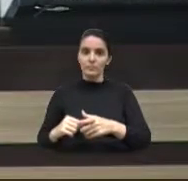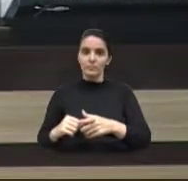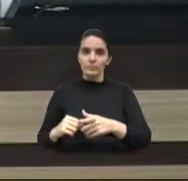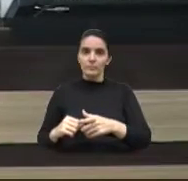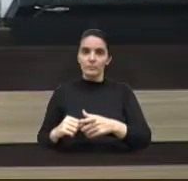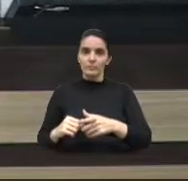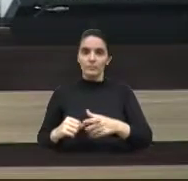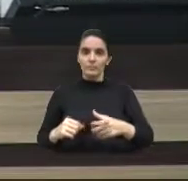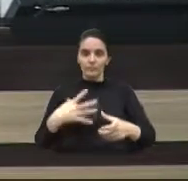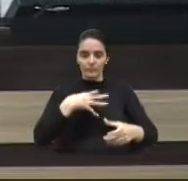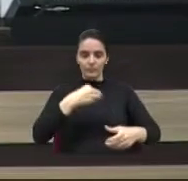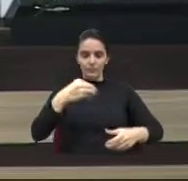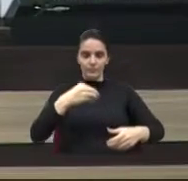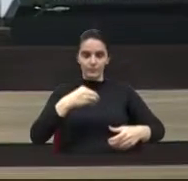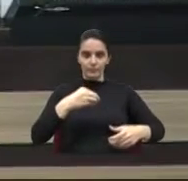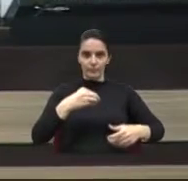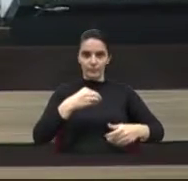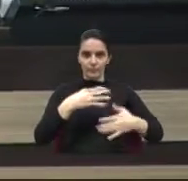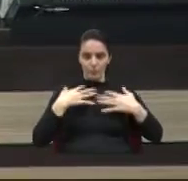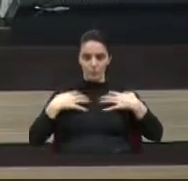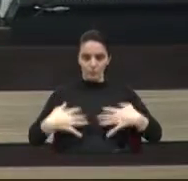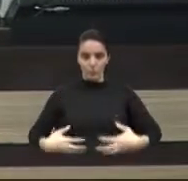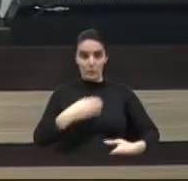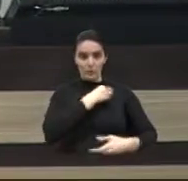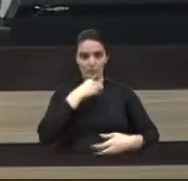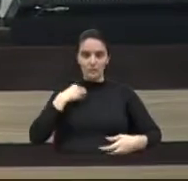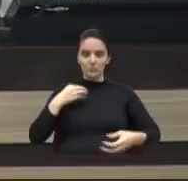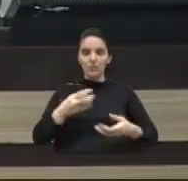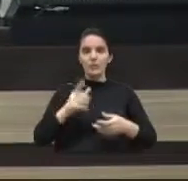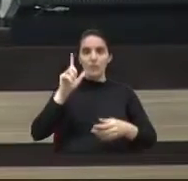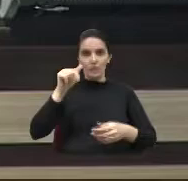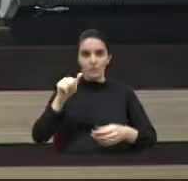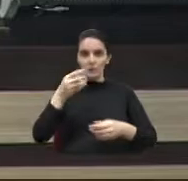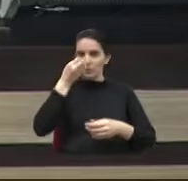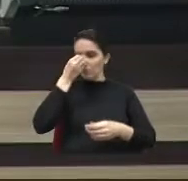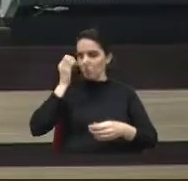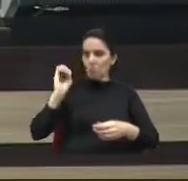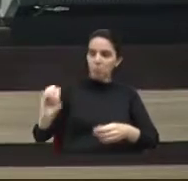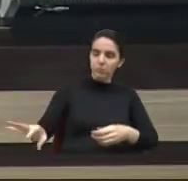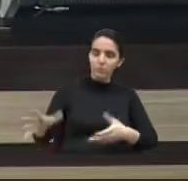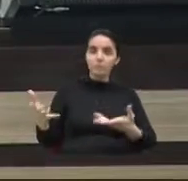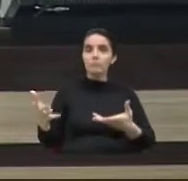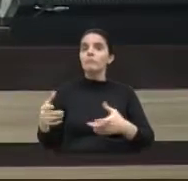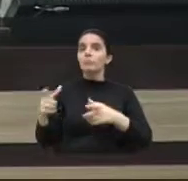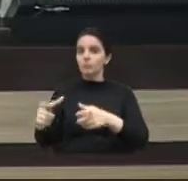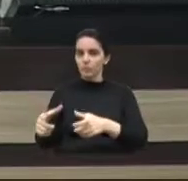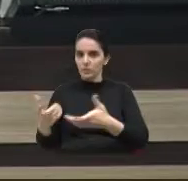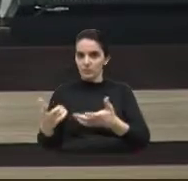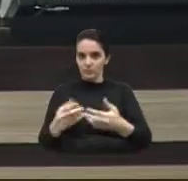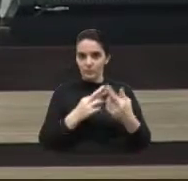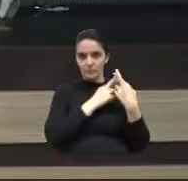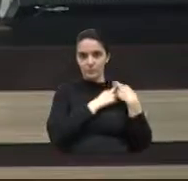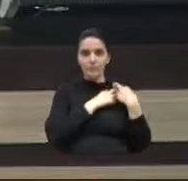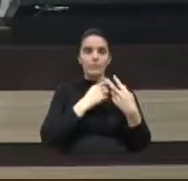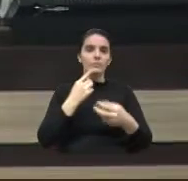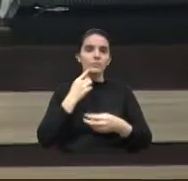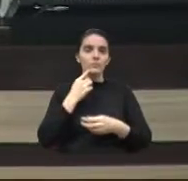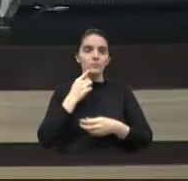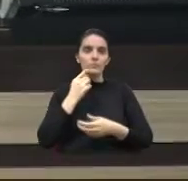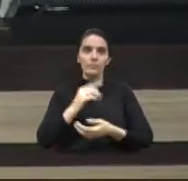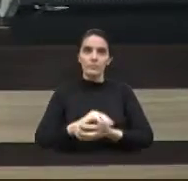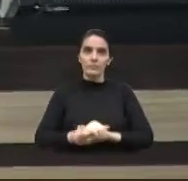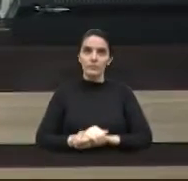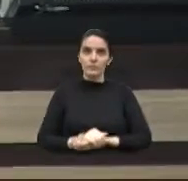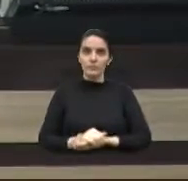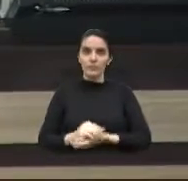de raio-x. Vereador Claudemir Vieira. Mir do Lanche. Em discussão. Desejo, presidente. Com a palavra,